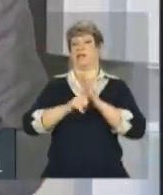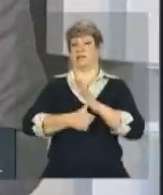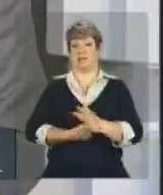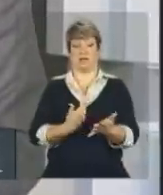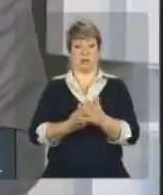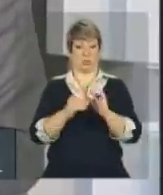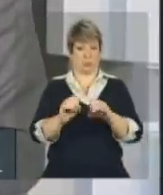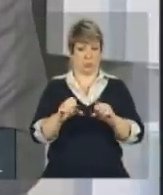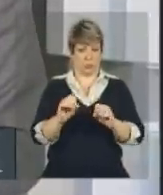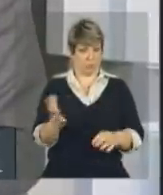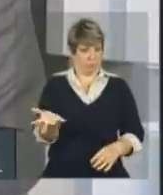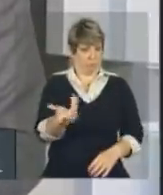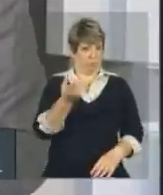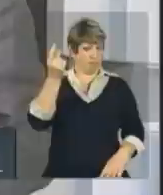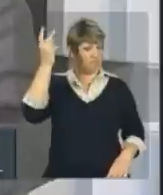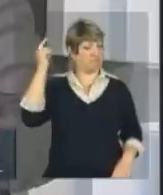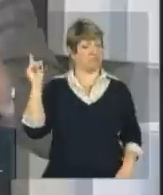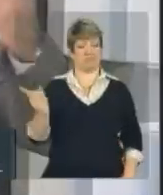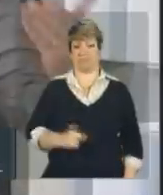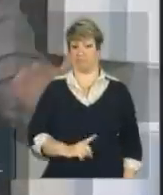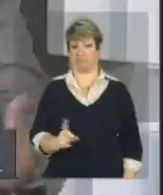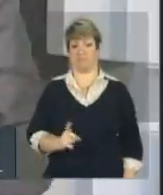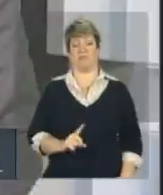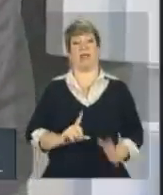deveria. E isso nos faz ter